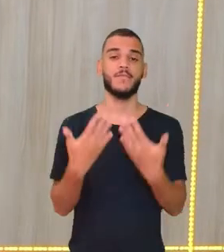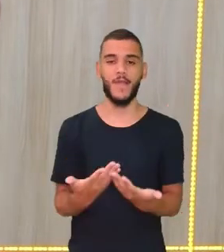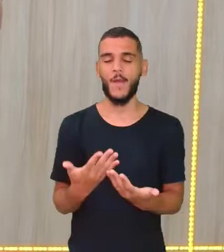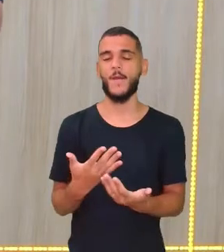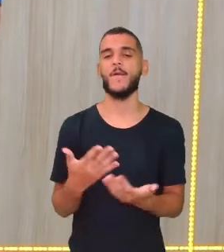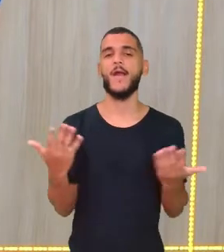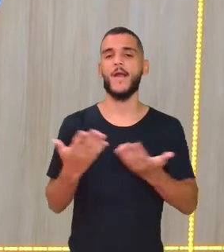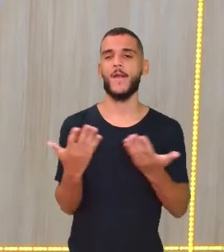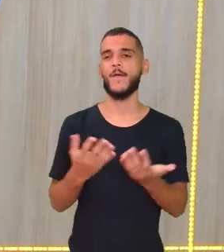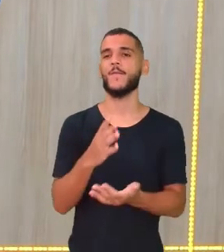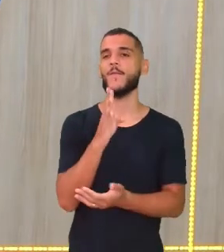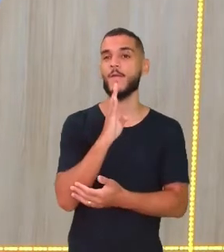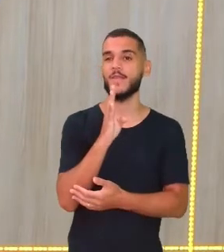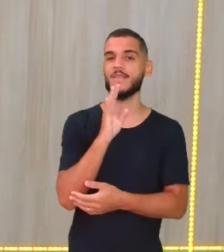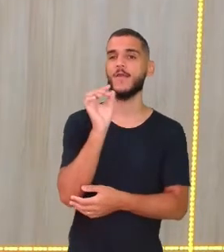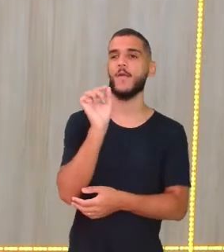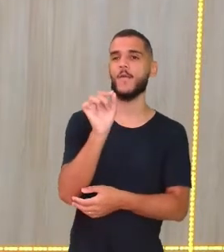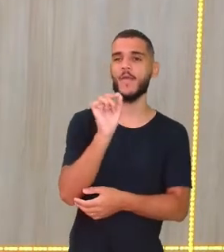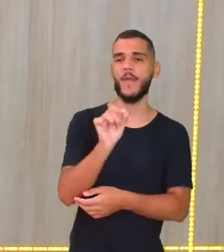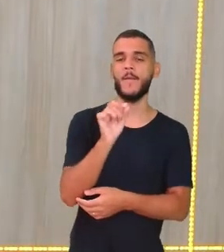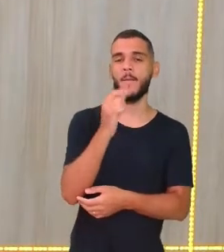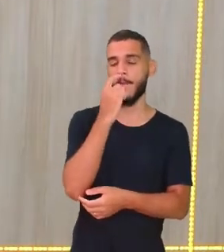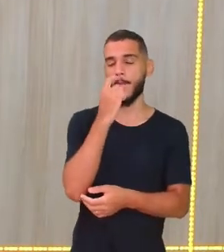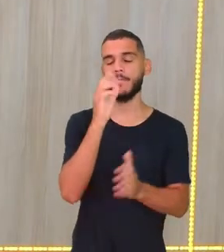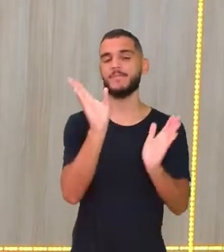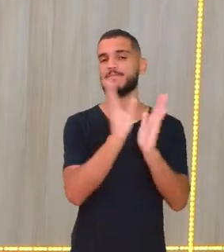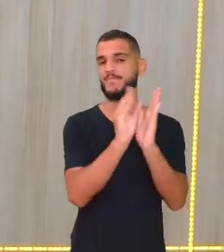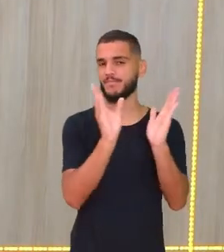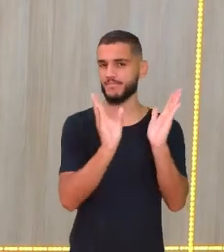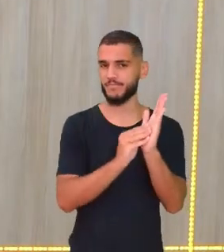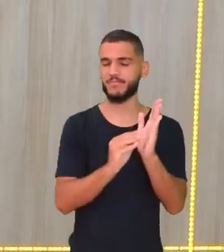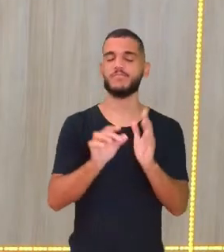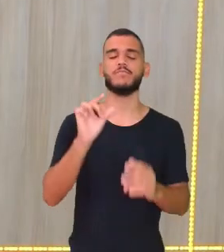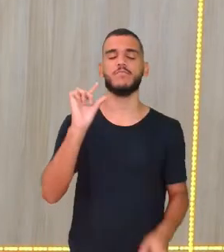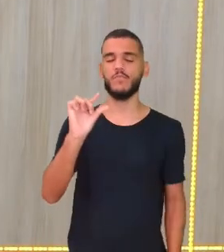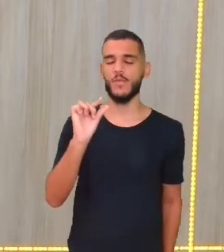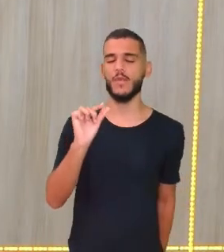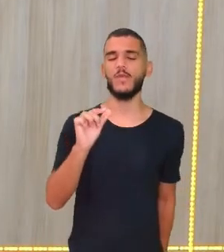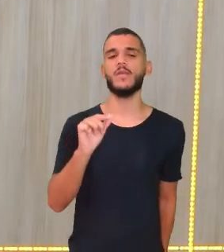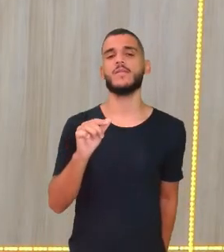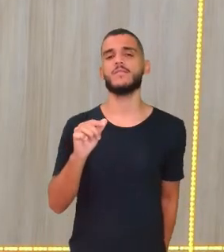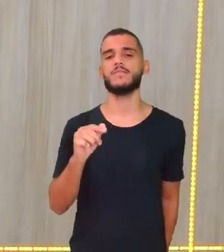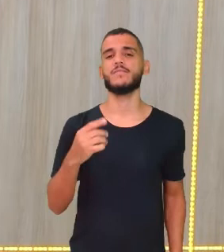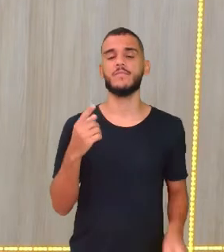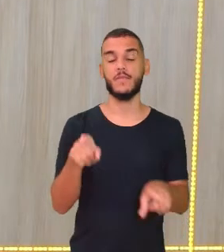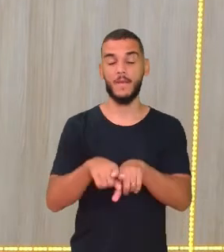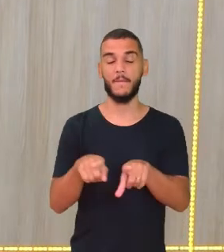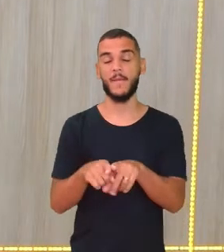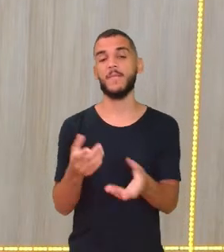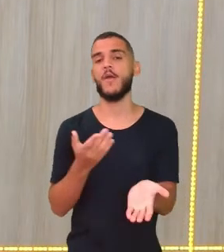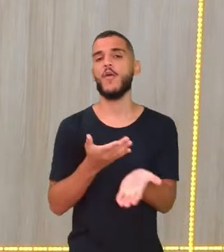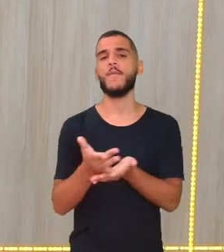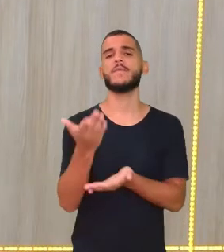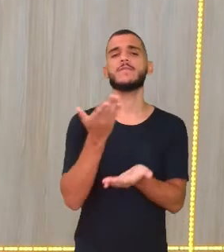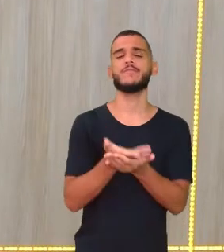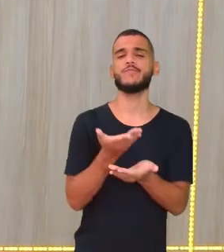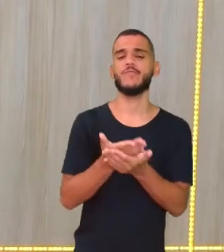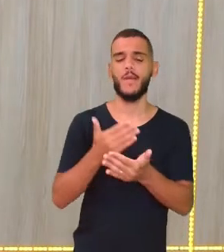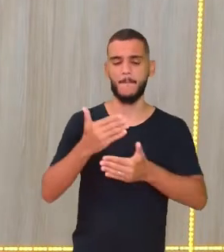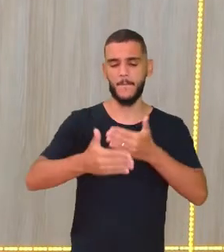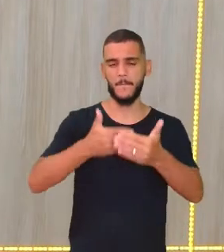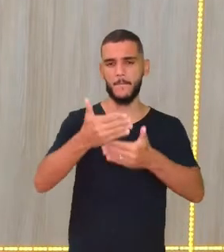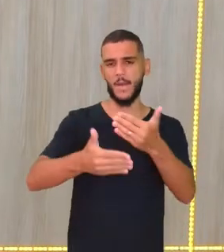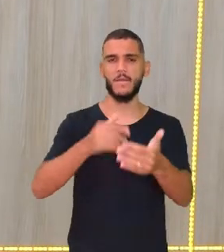mais um pouquinho, não é, desse conteúdo. Começamos a estudar o processo de mudança da nossa língua portuguesa.